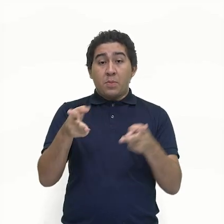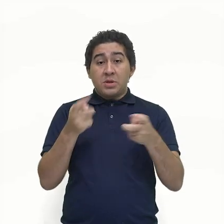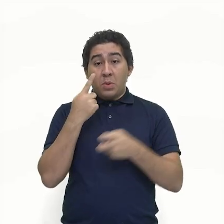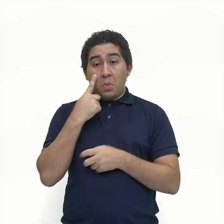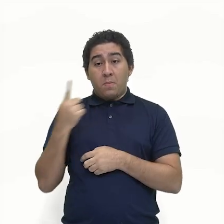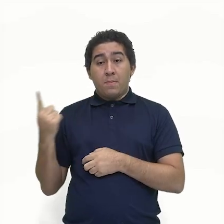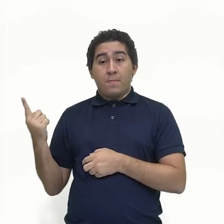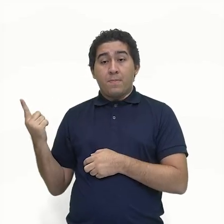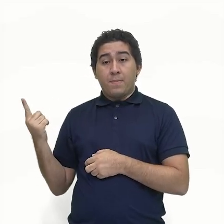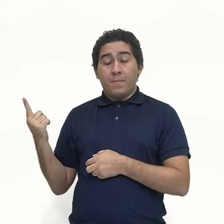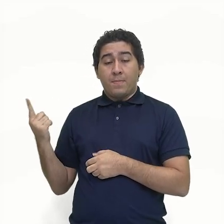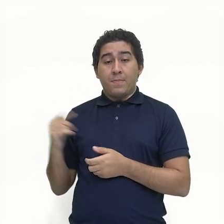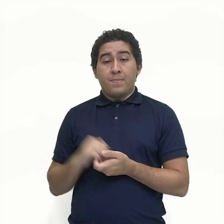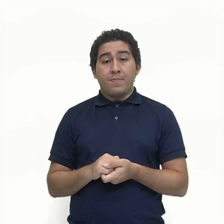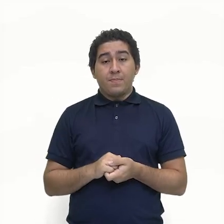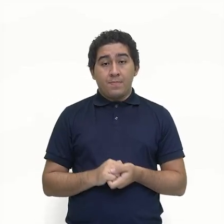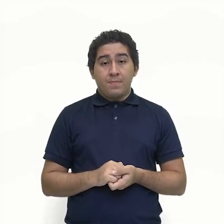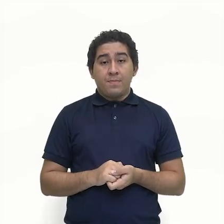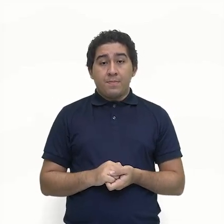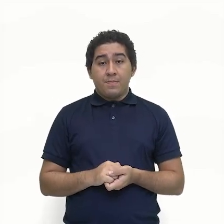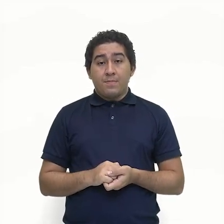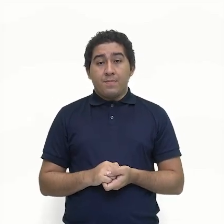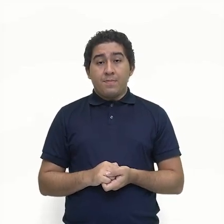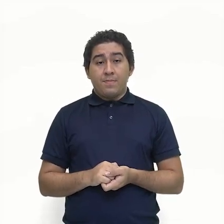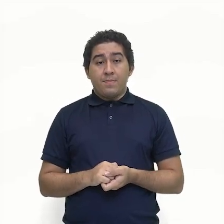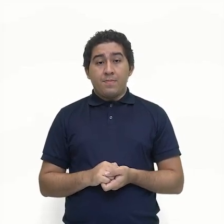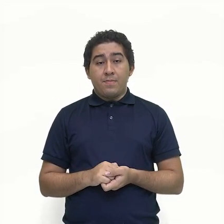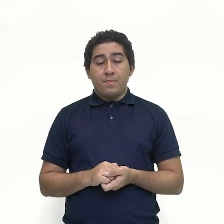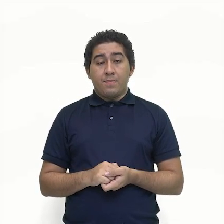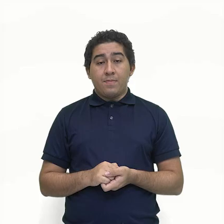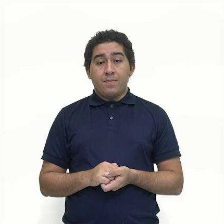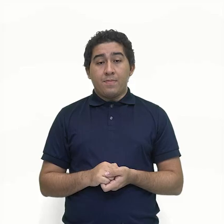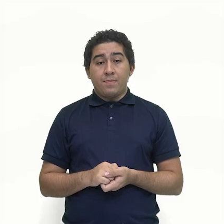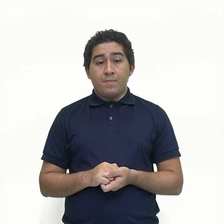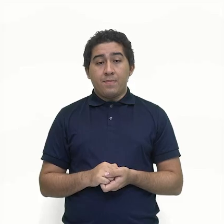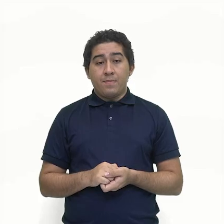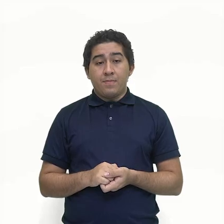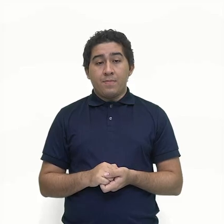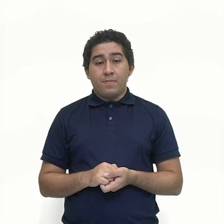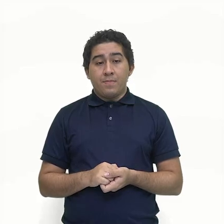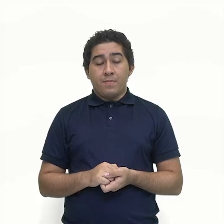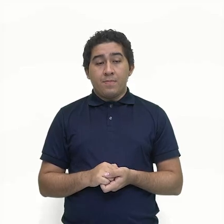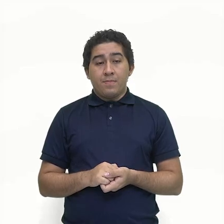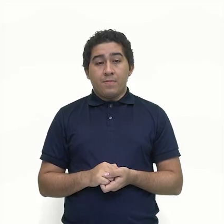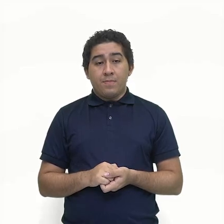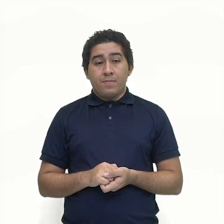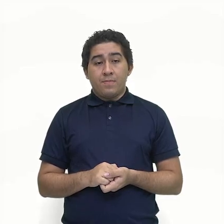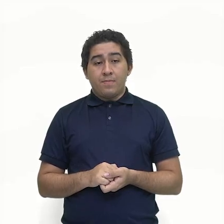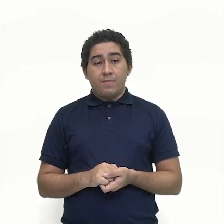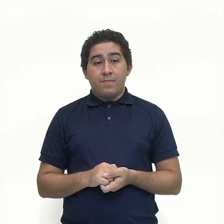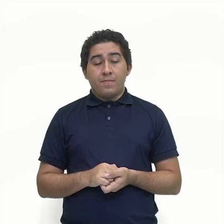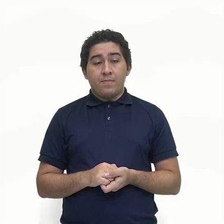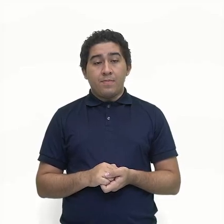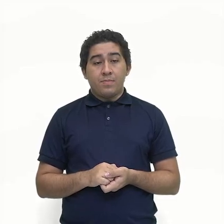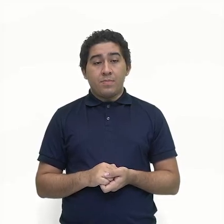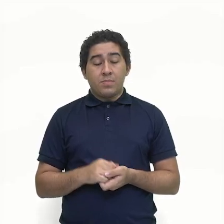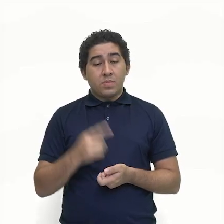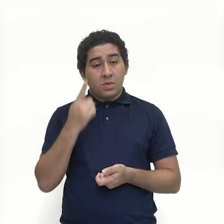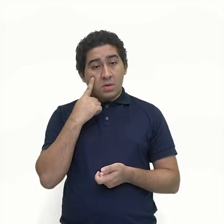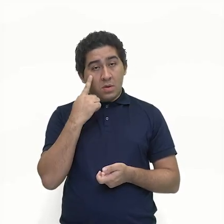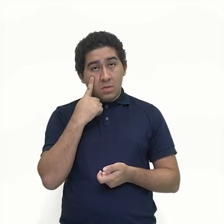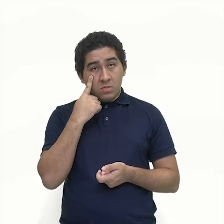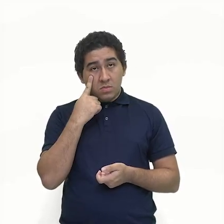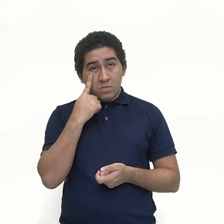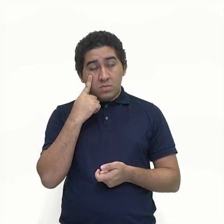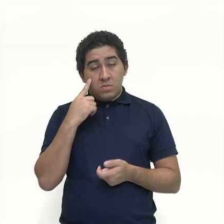aqui, ó, anteriormente eu mostrei para vocês que, olha aqui ó, o que tem antes do Y, uma consoante. Antes do Y tem